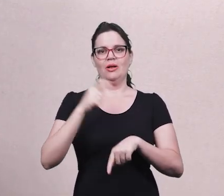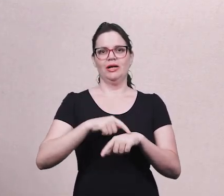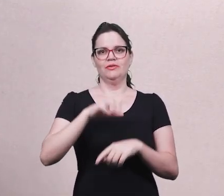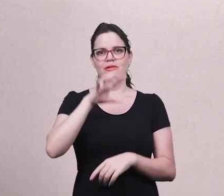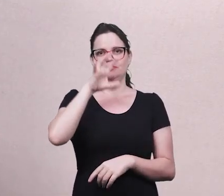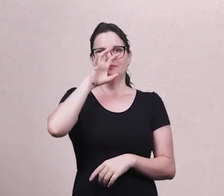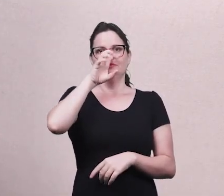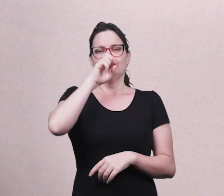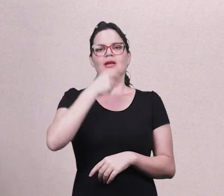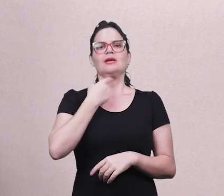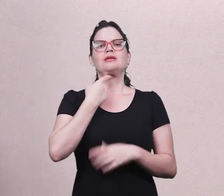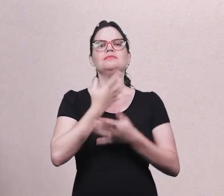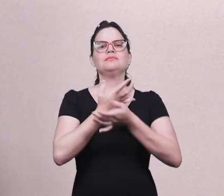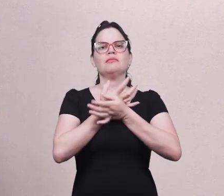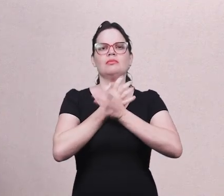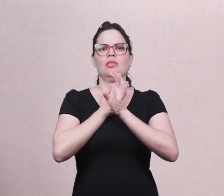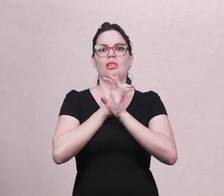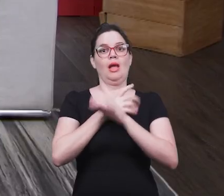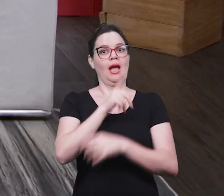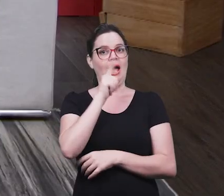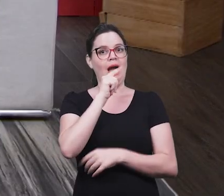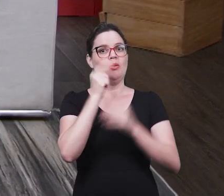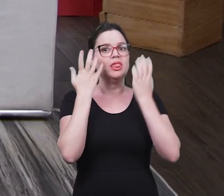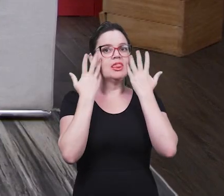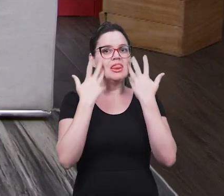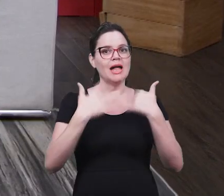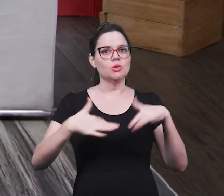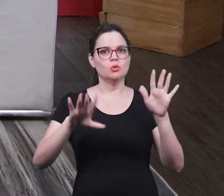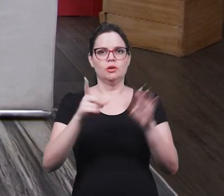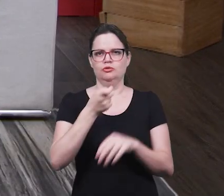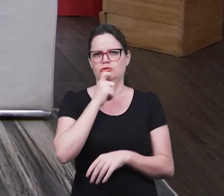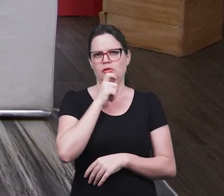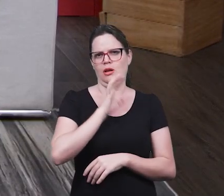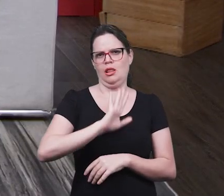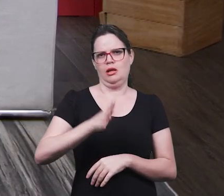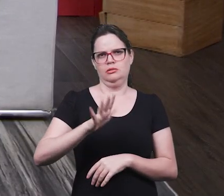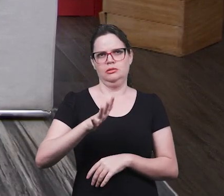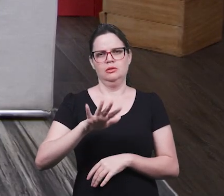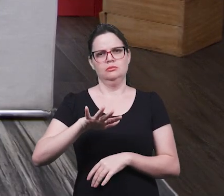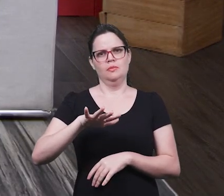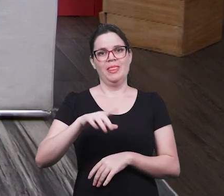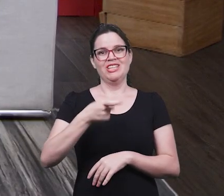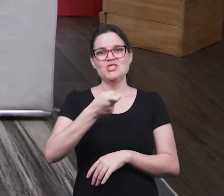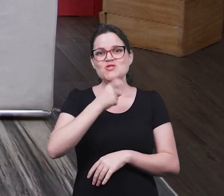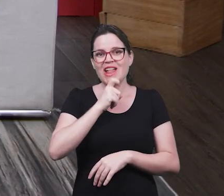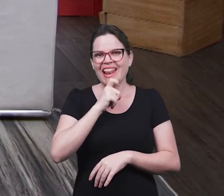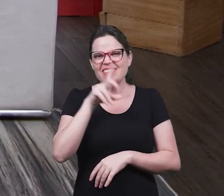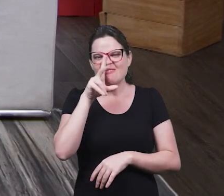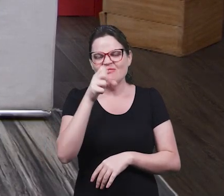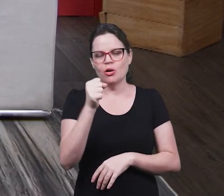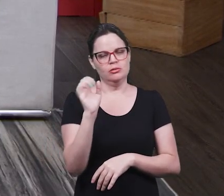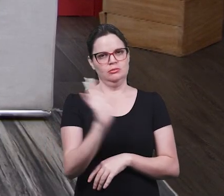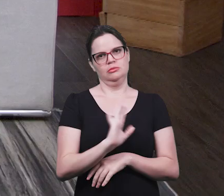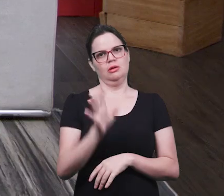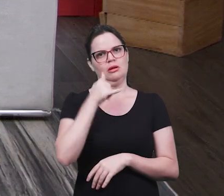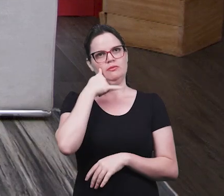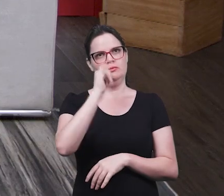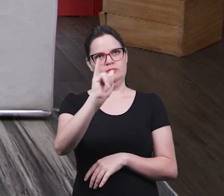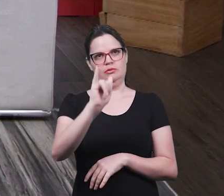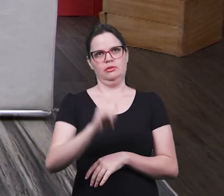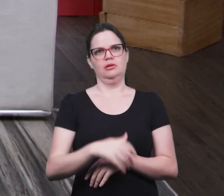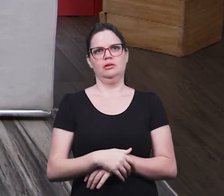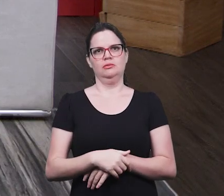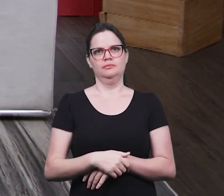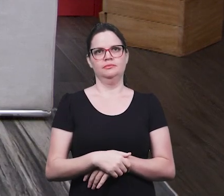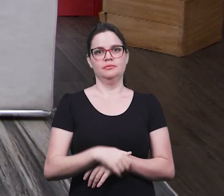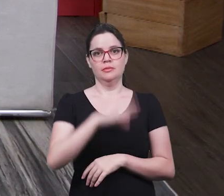seca. Água então, natural. Água natural, no máximo refrigerada, mas gelada,